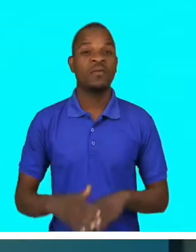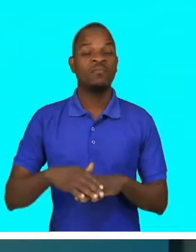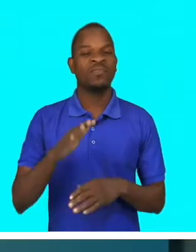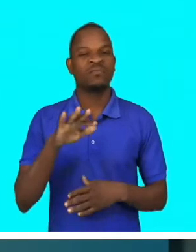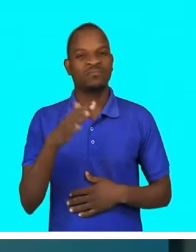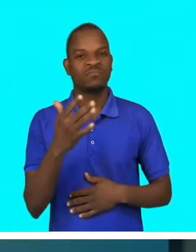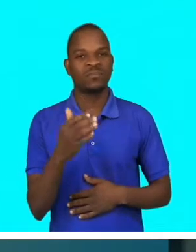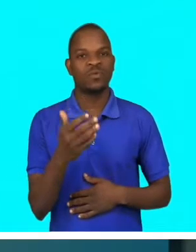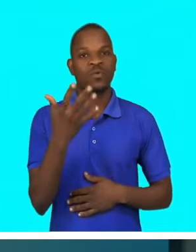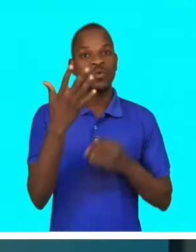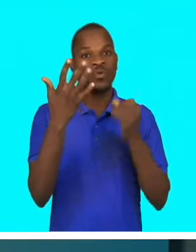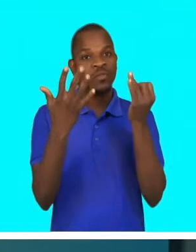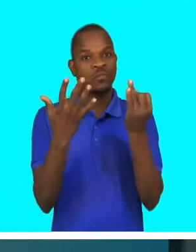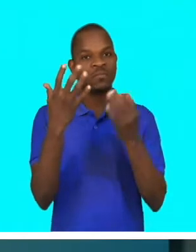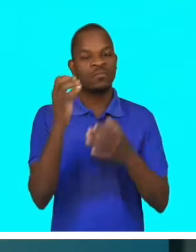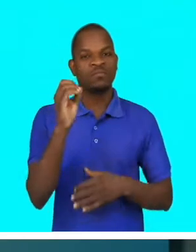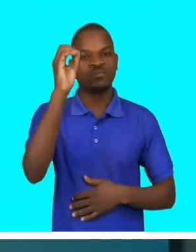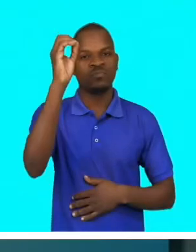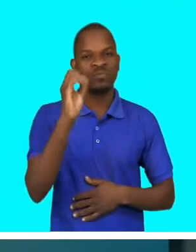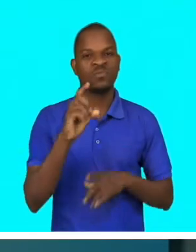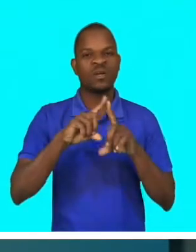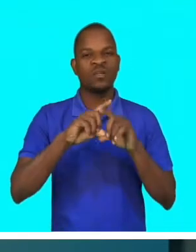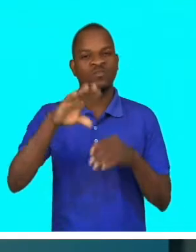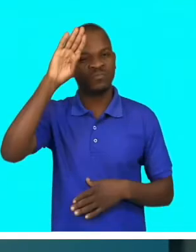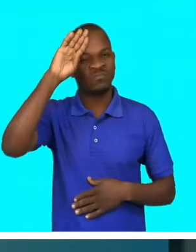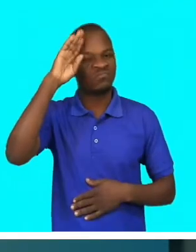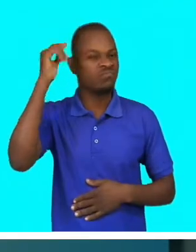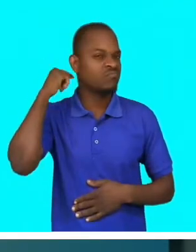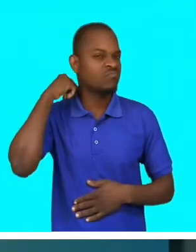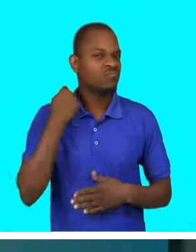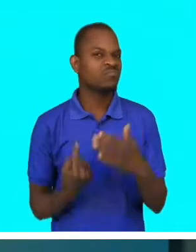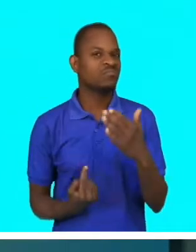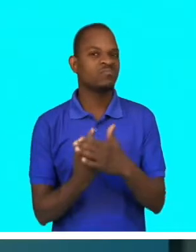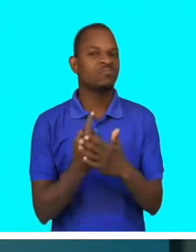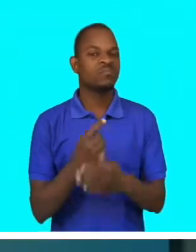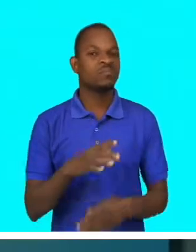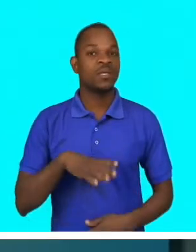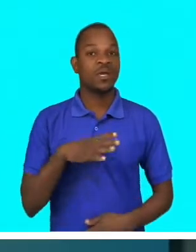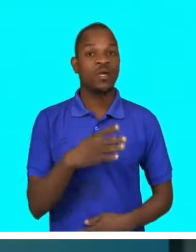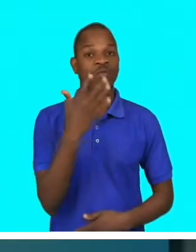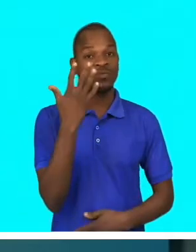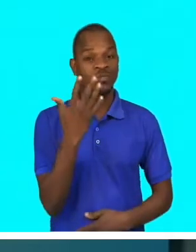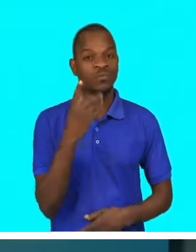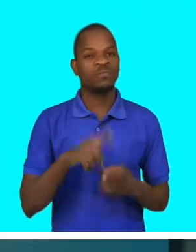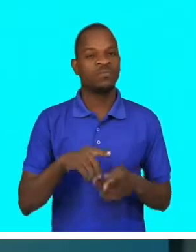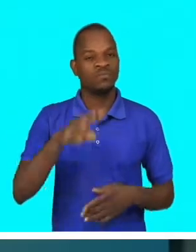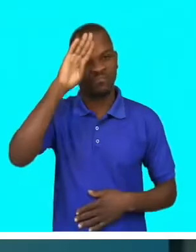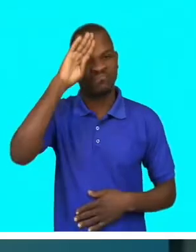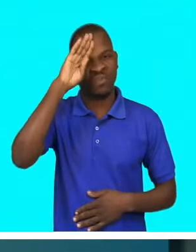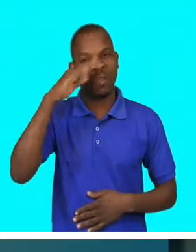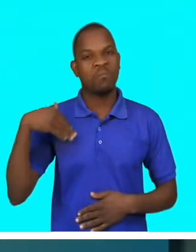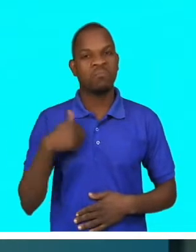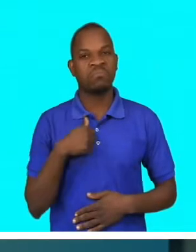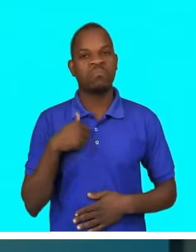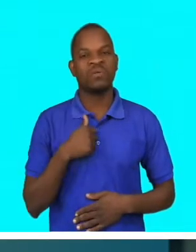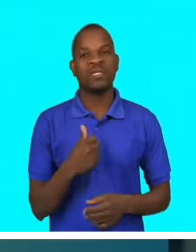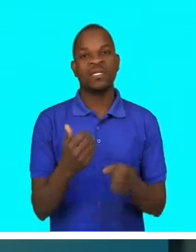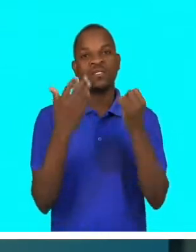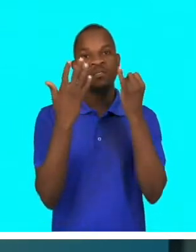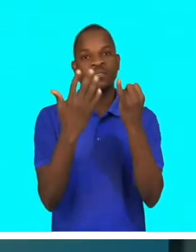Cerca de 70% dos casos de meningito ocorre antes de 5 anos de idade. A doença mata mais de